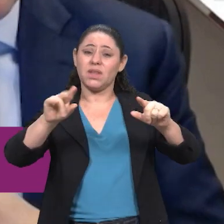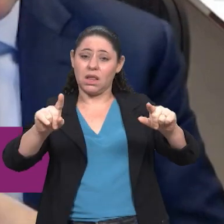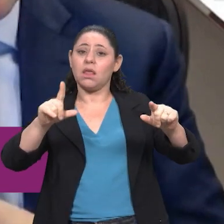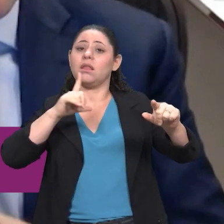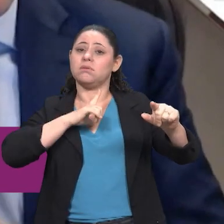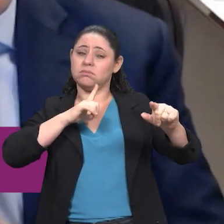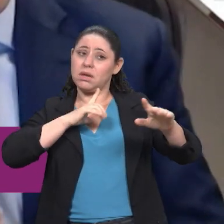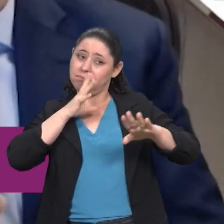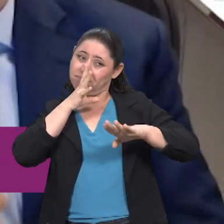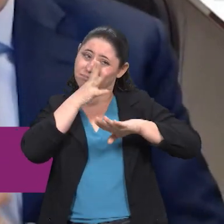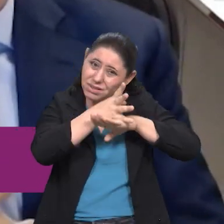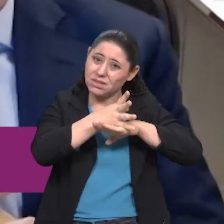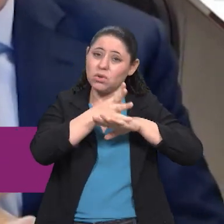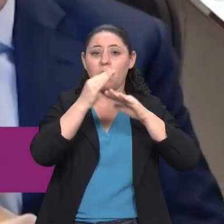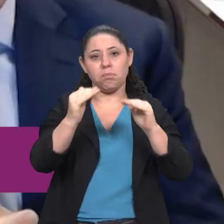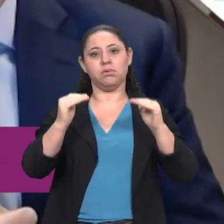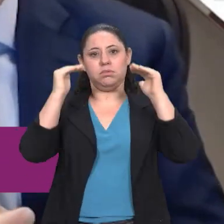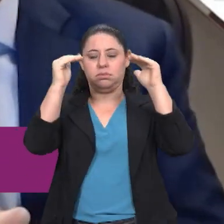existe essa interferência?